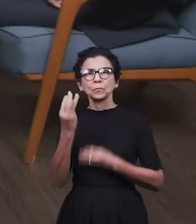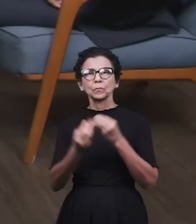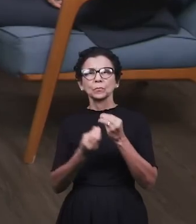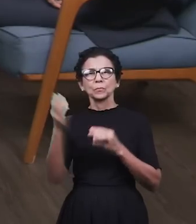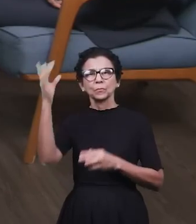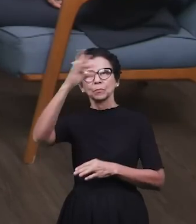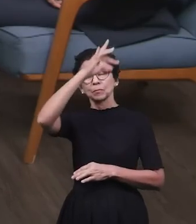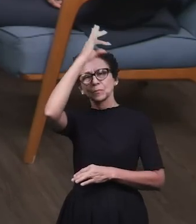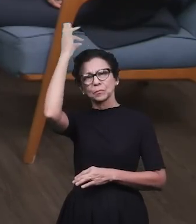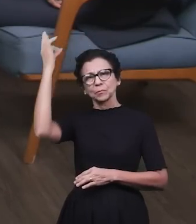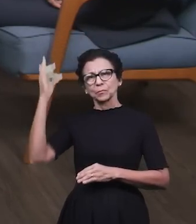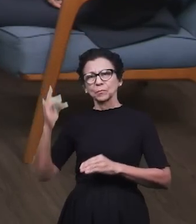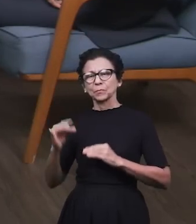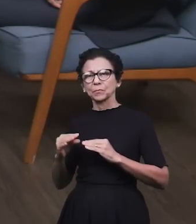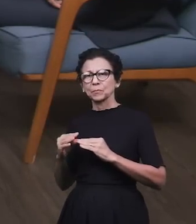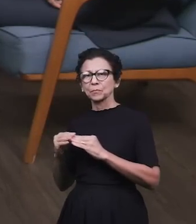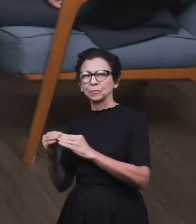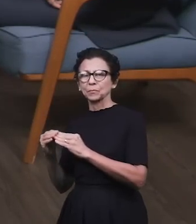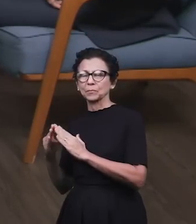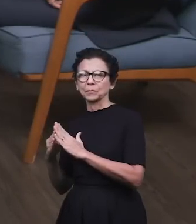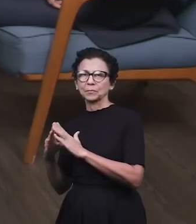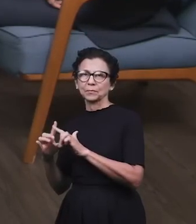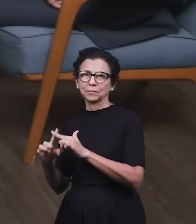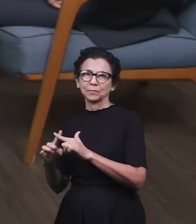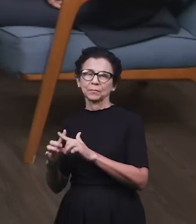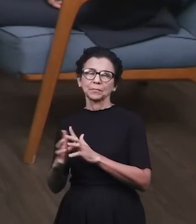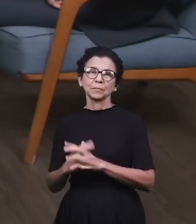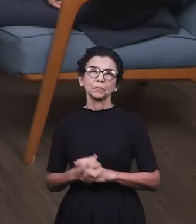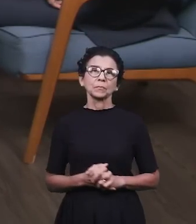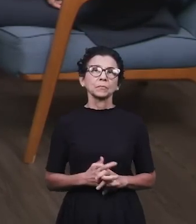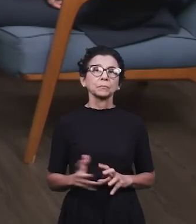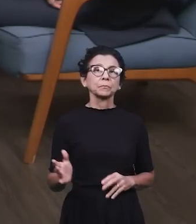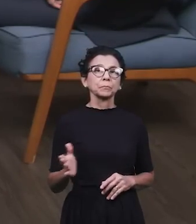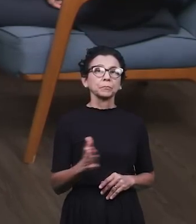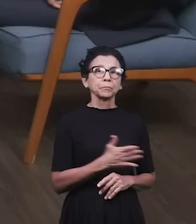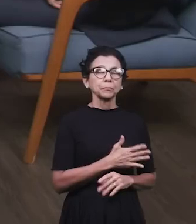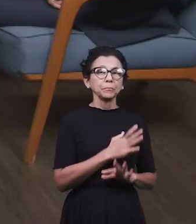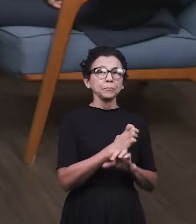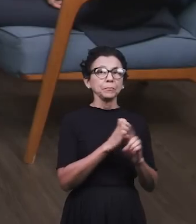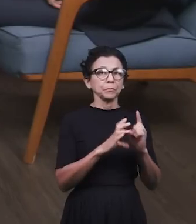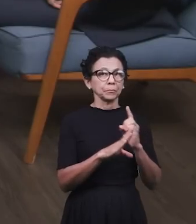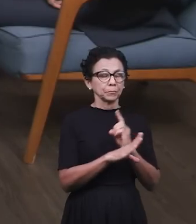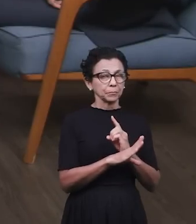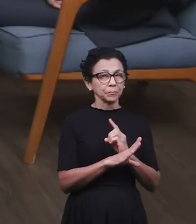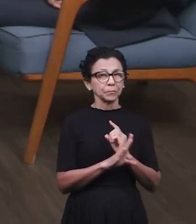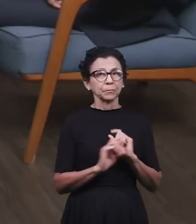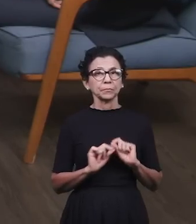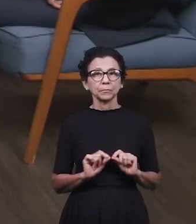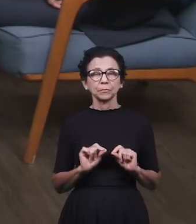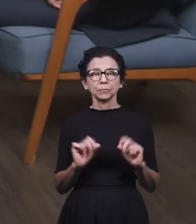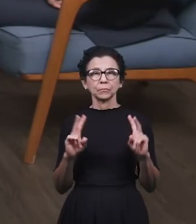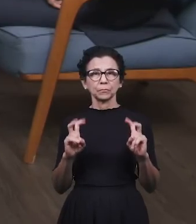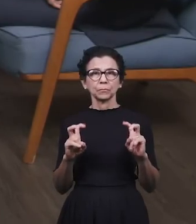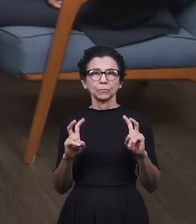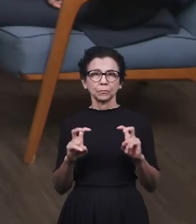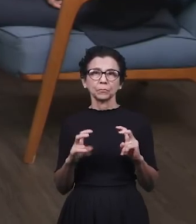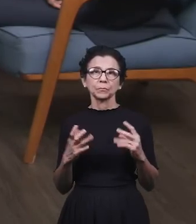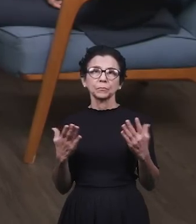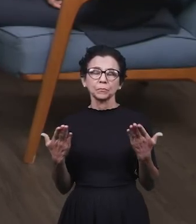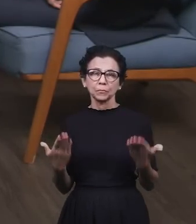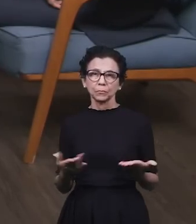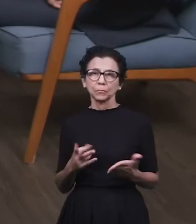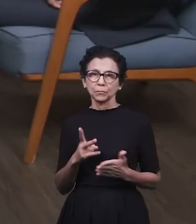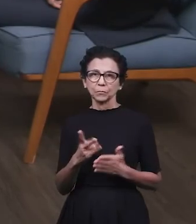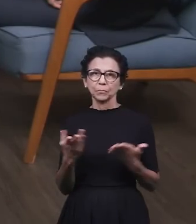momento. Governo do Senhor Jesus sobre a igreja é o que foi abordado na última EBD. A gente vai aqui trazer alguns aspectos acerca